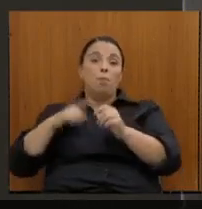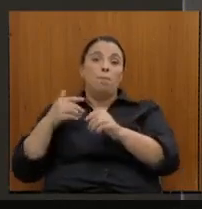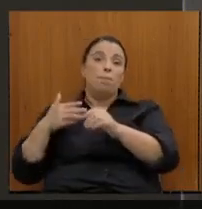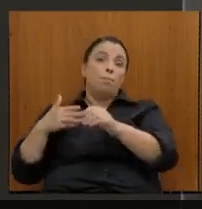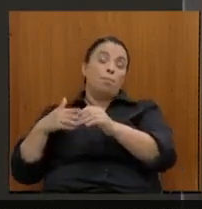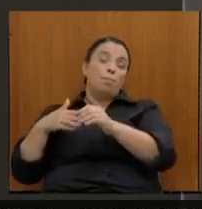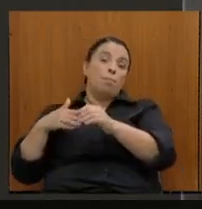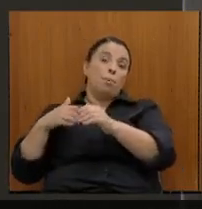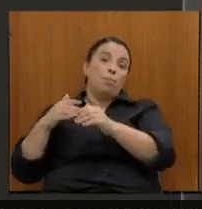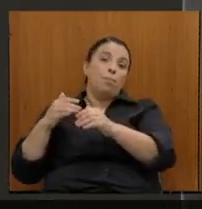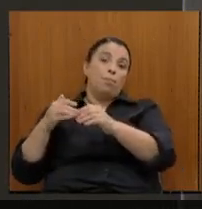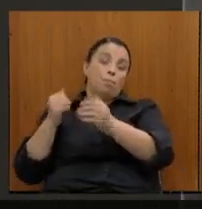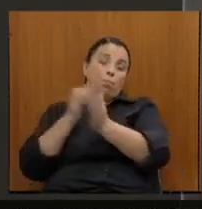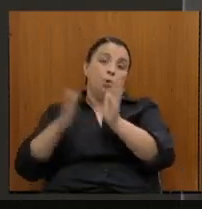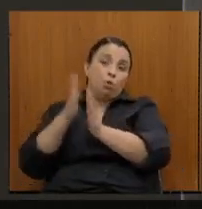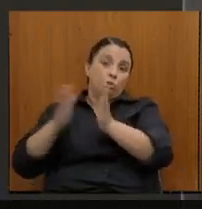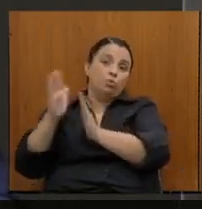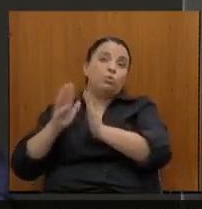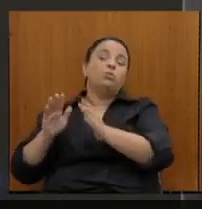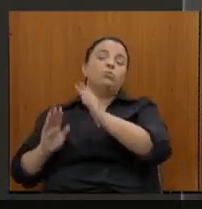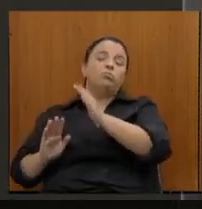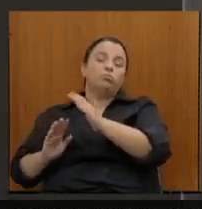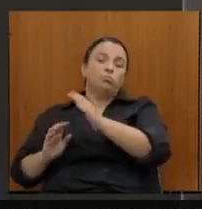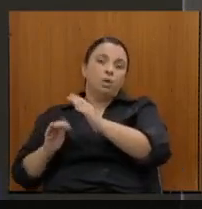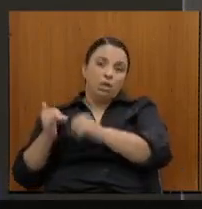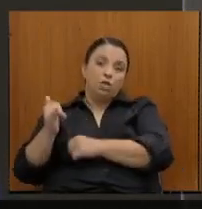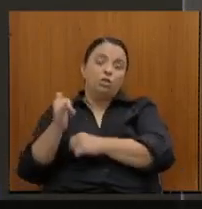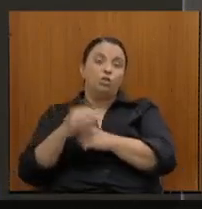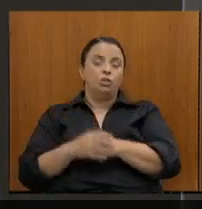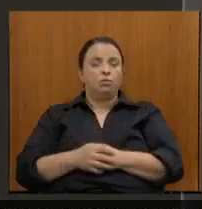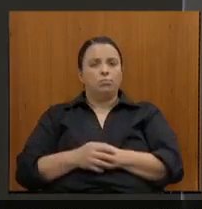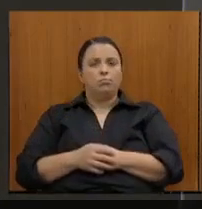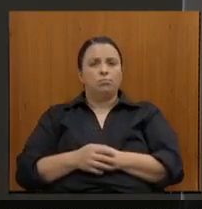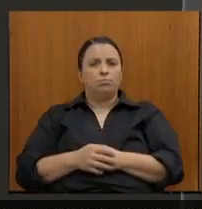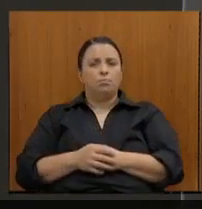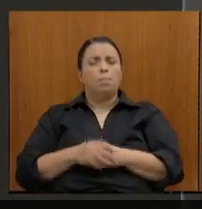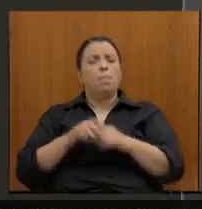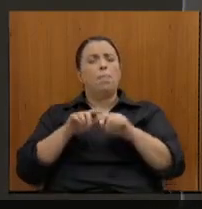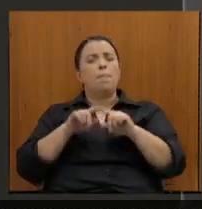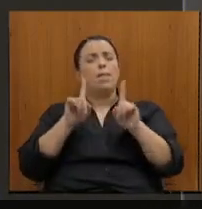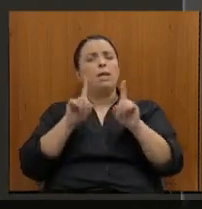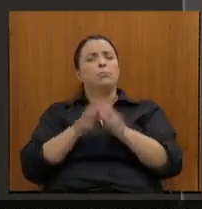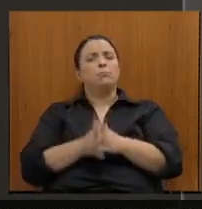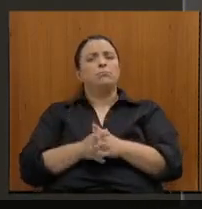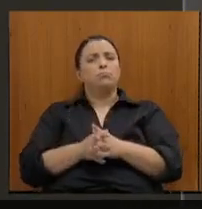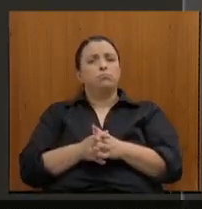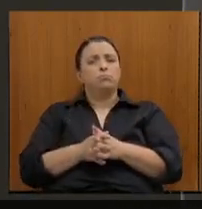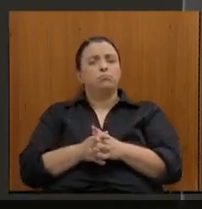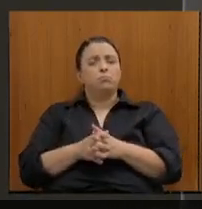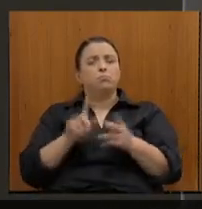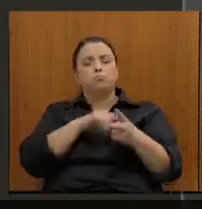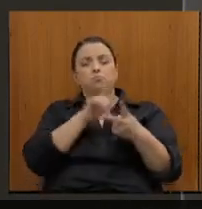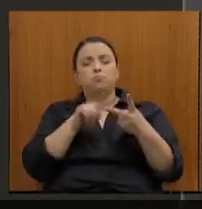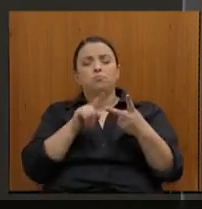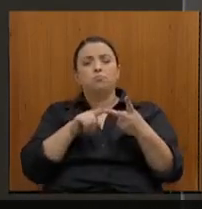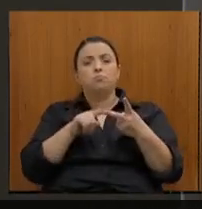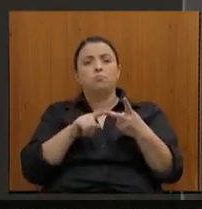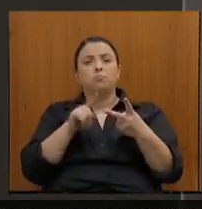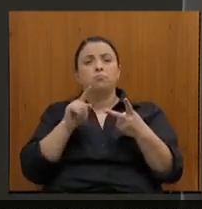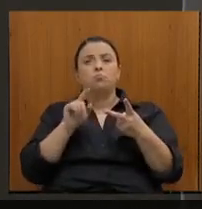participação seria na mobilidade porque ele seria muito oportuno para aviação